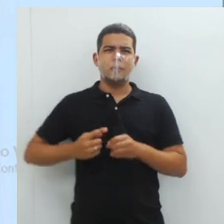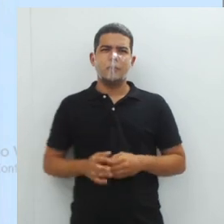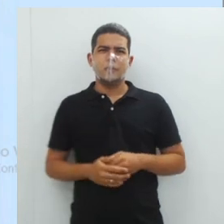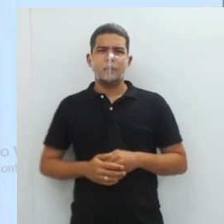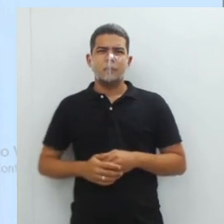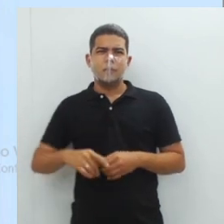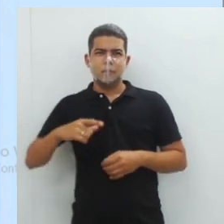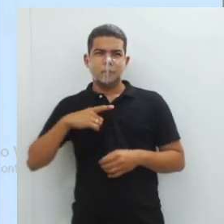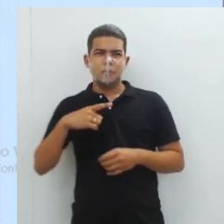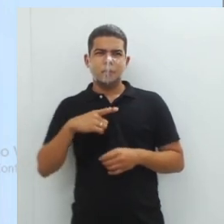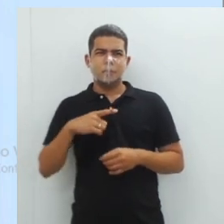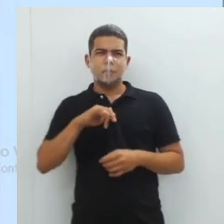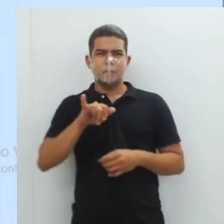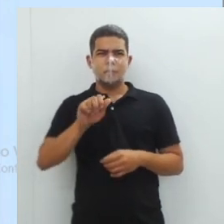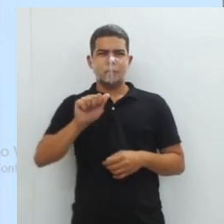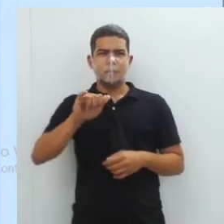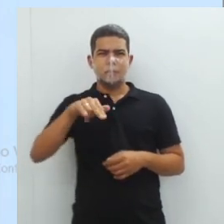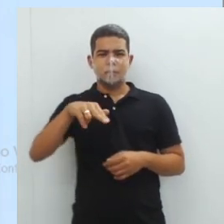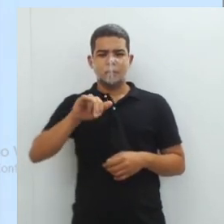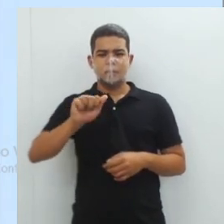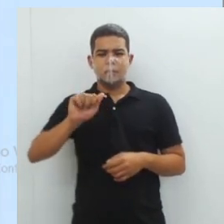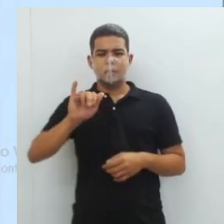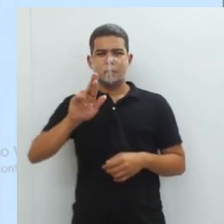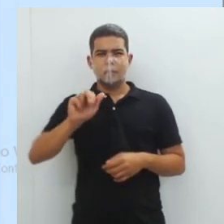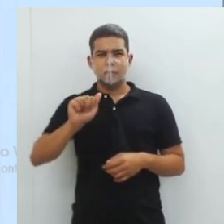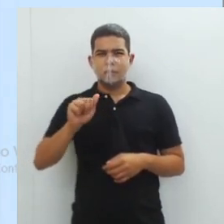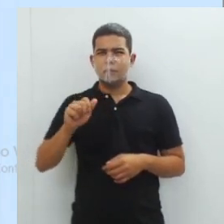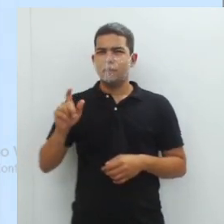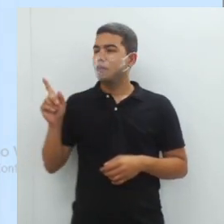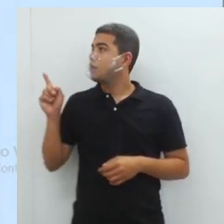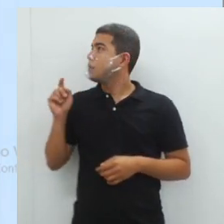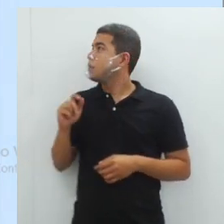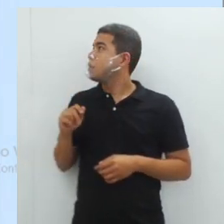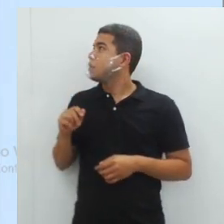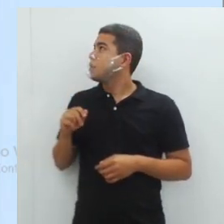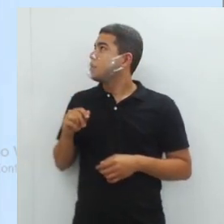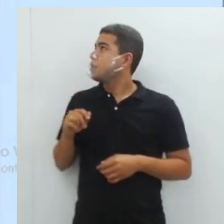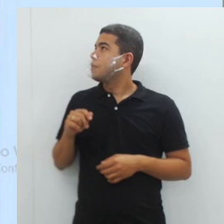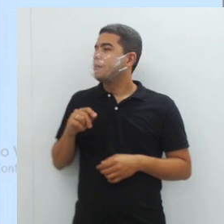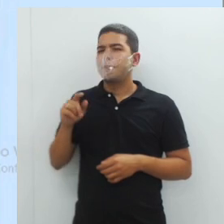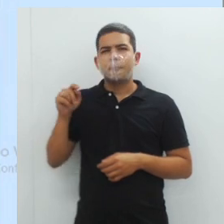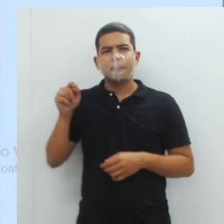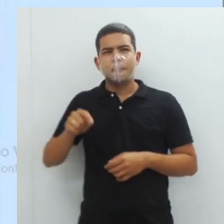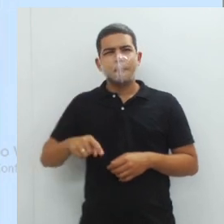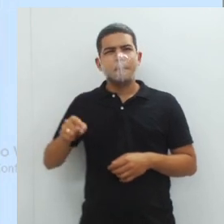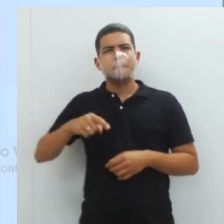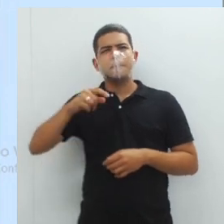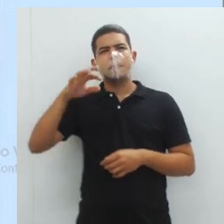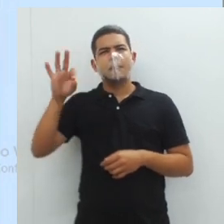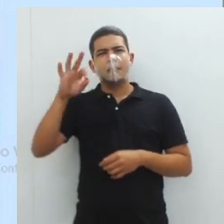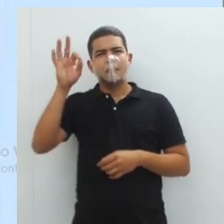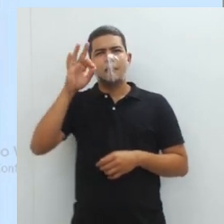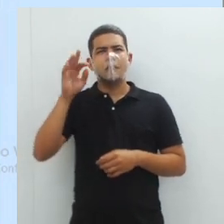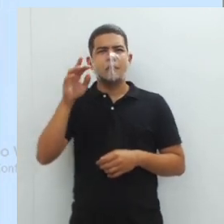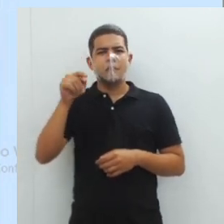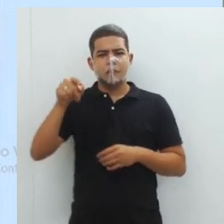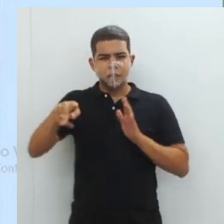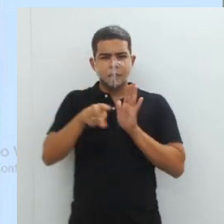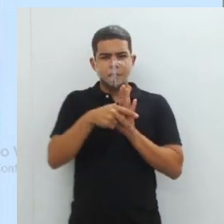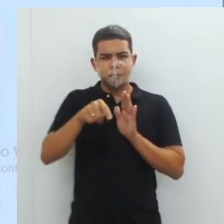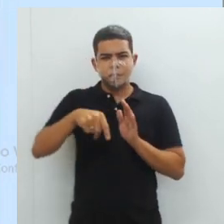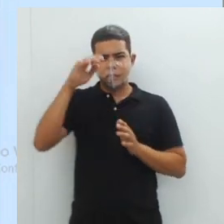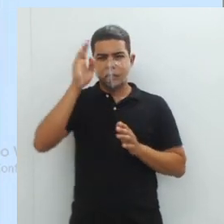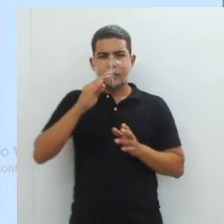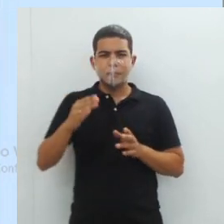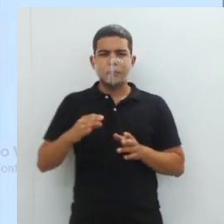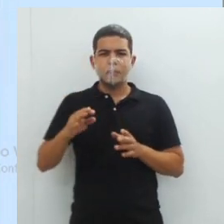Aí a gente tem aqui, a jandaíra, essa abelhinha aqui. Características: abelhas nativas do nosso país, elas não apresentam ferrões.